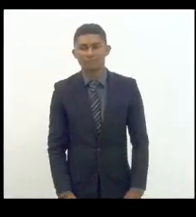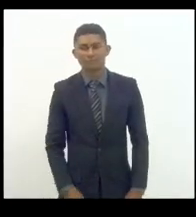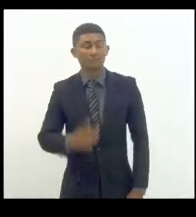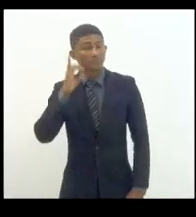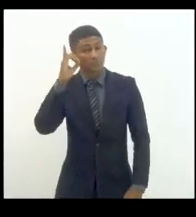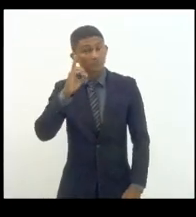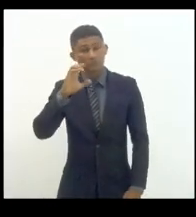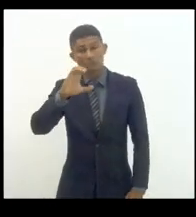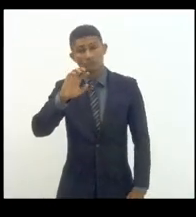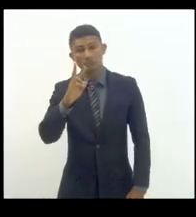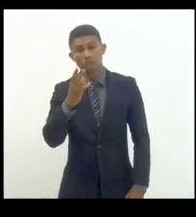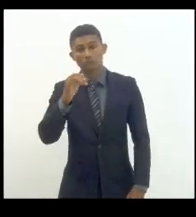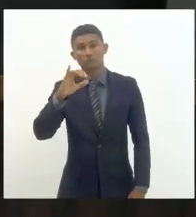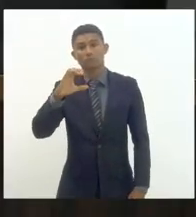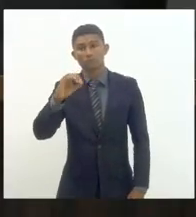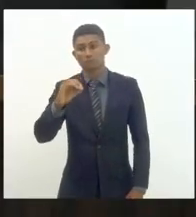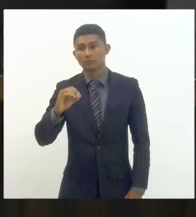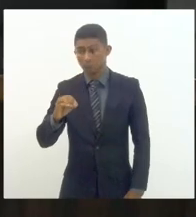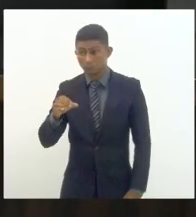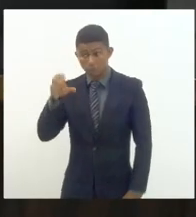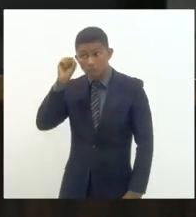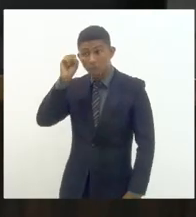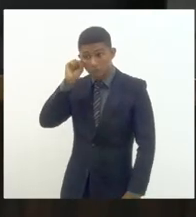Deputado Chico. Estou ouvindo.